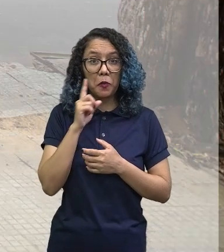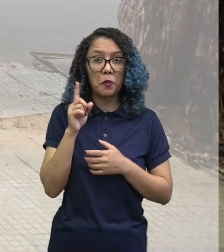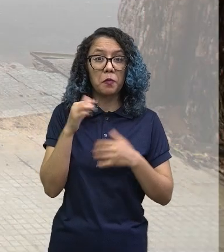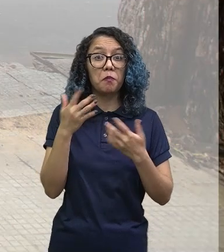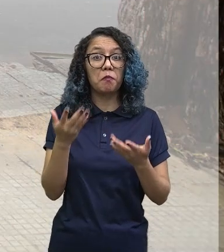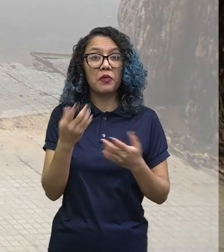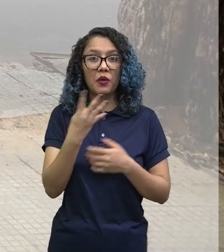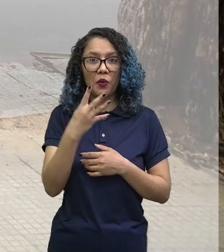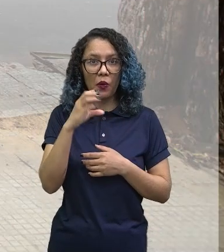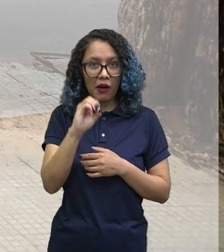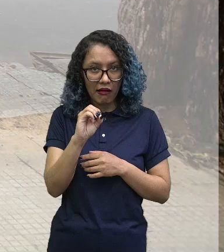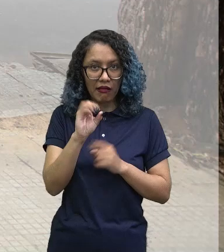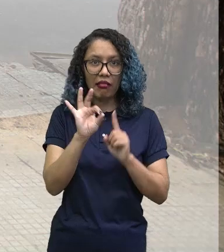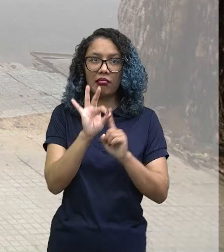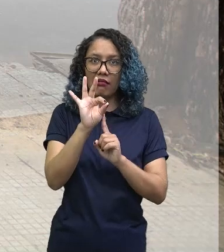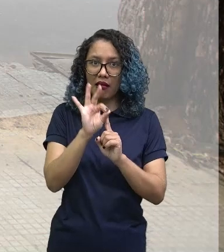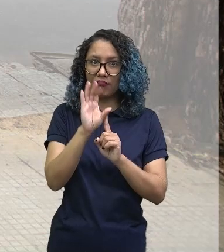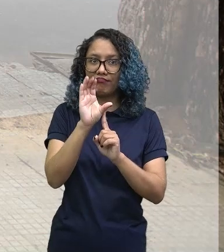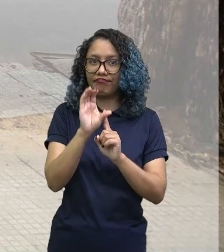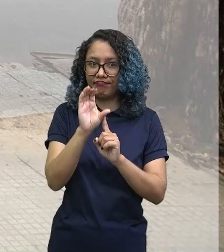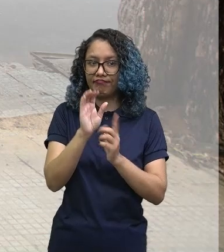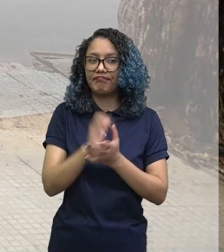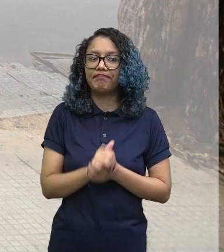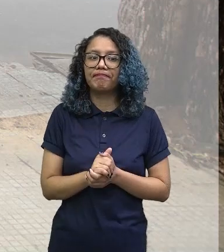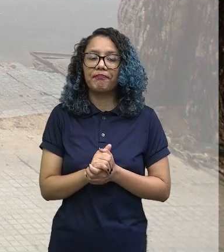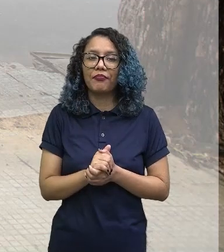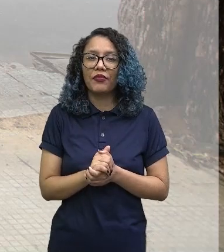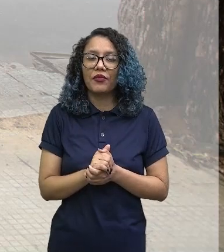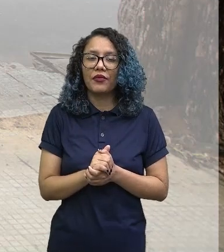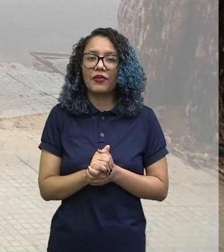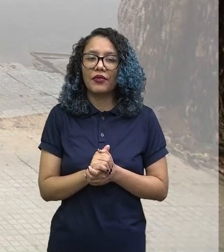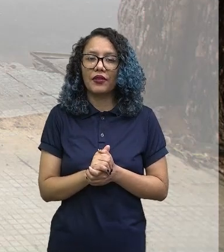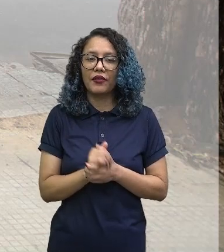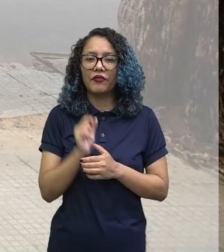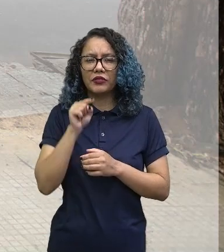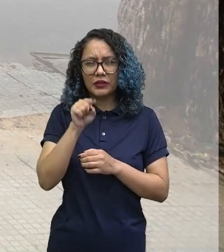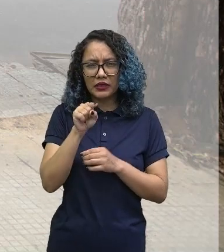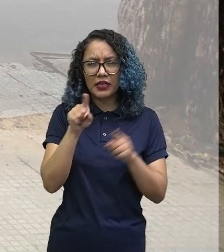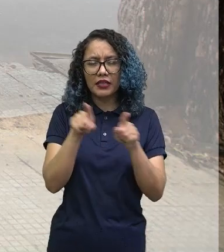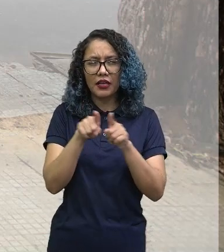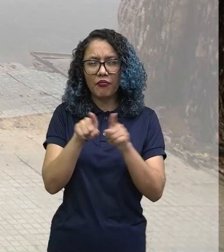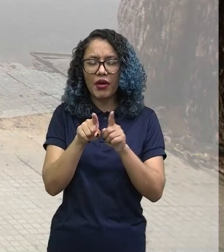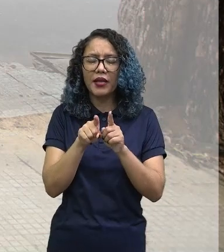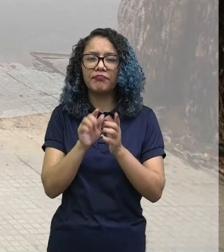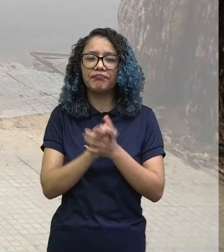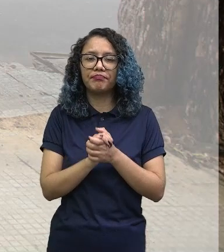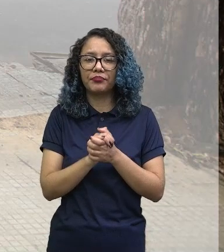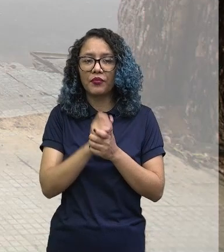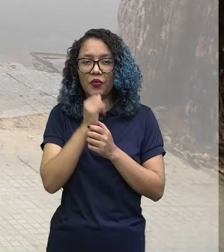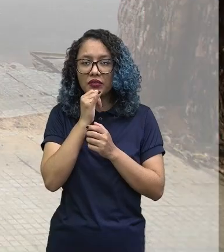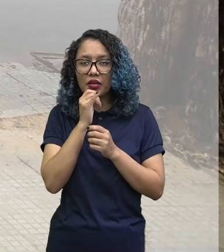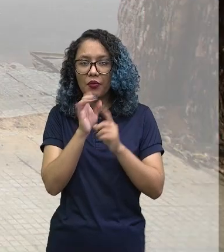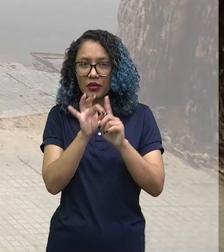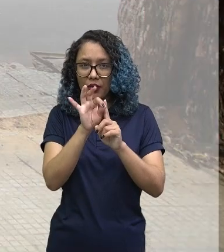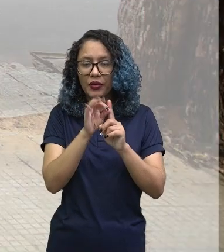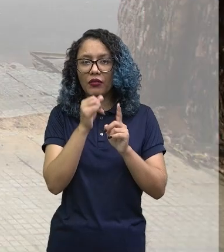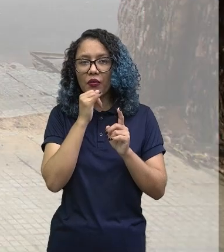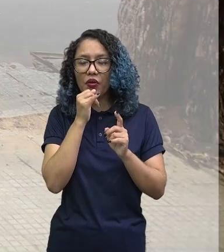só, 40 graus Celsius. E algum de vocês já precisou ajustar